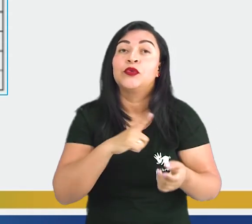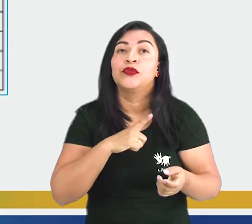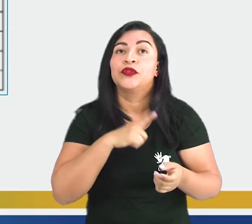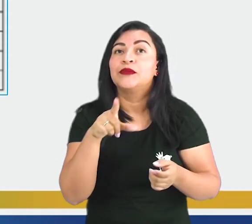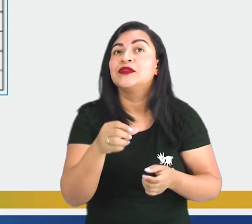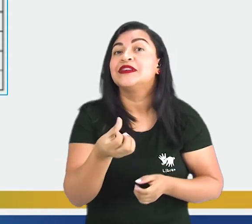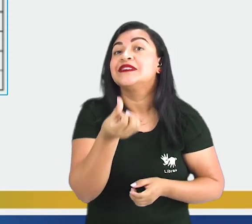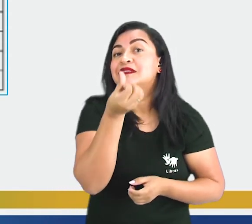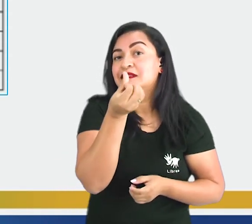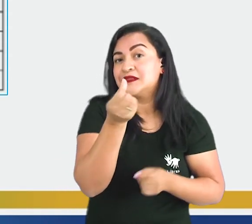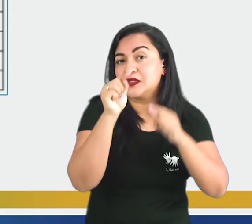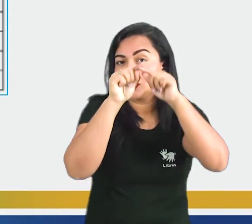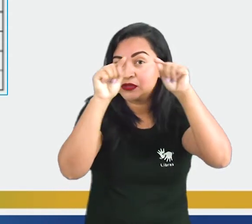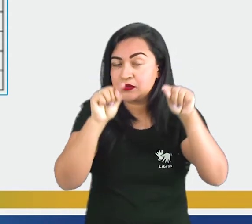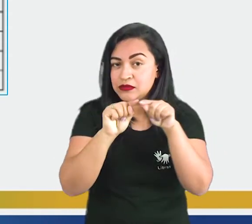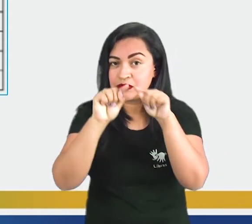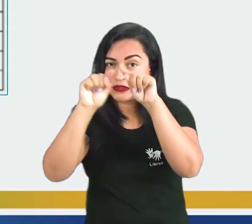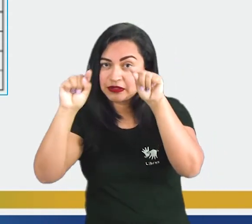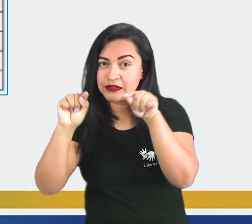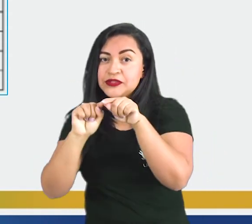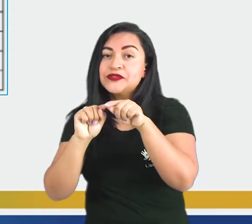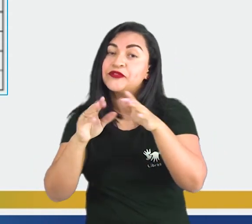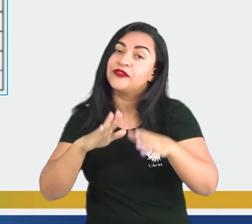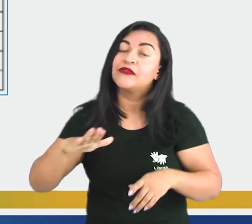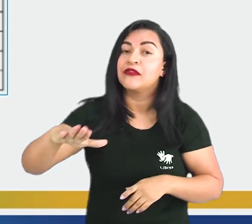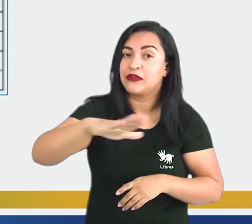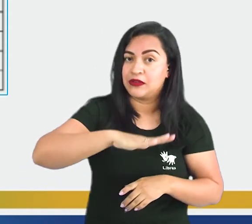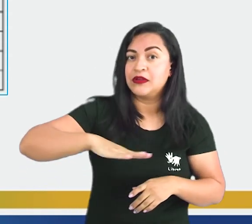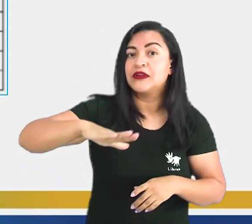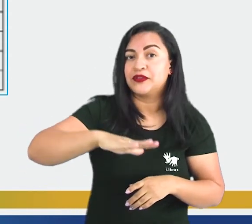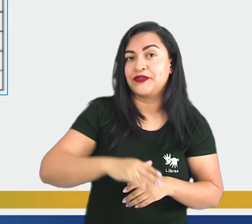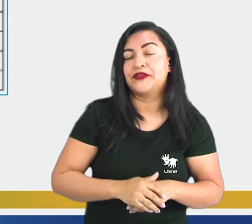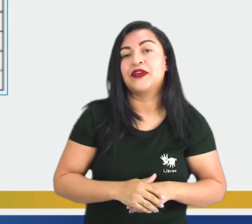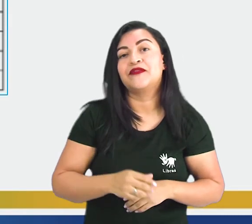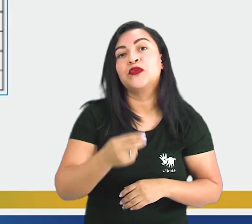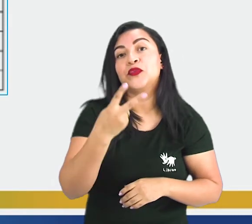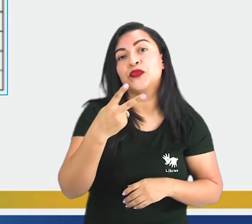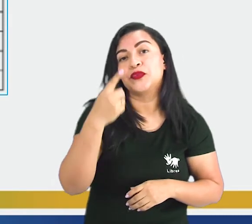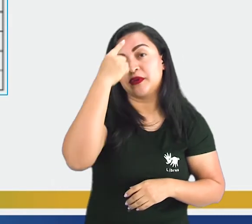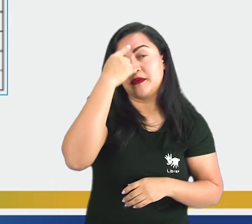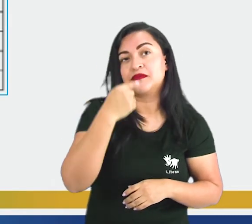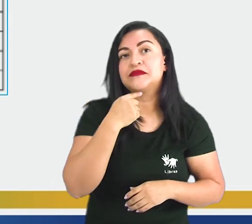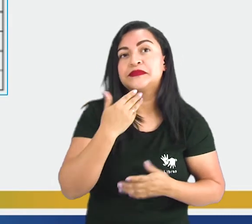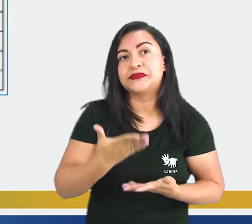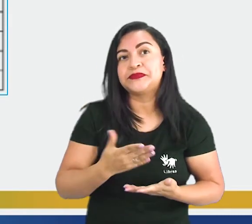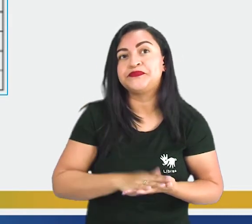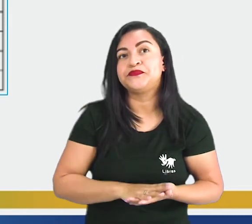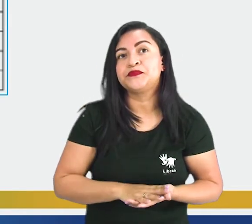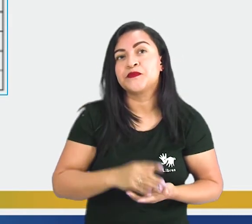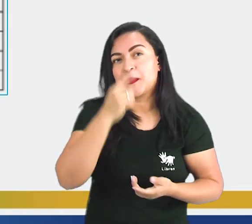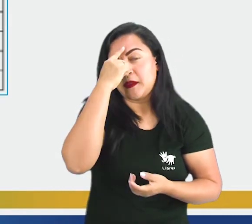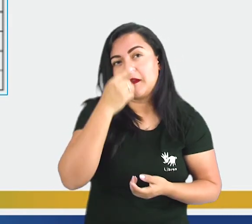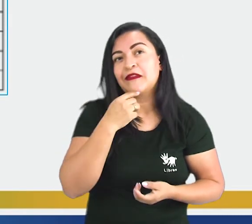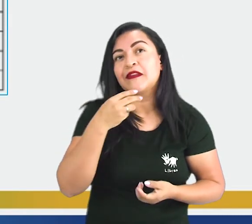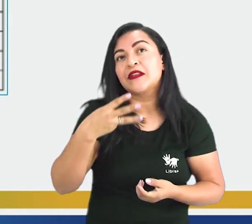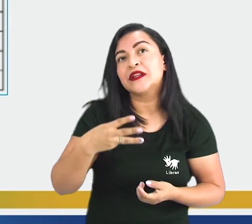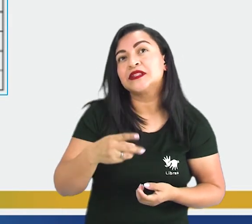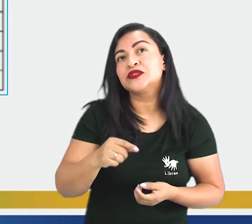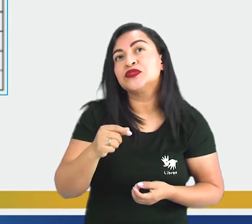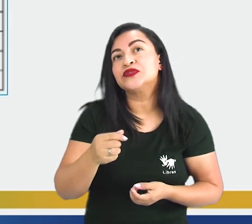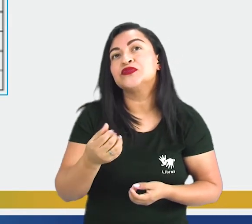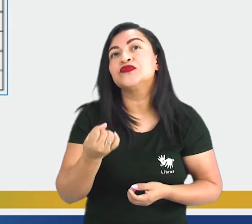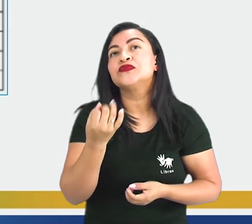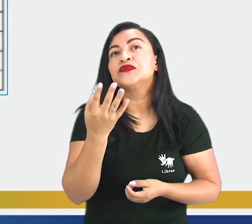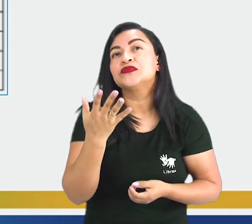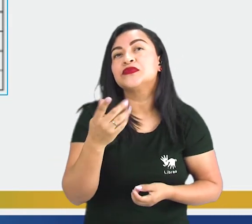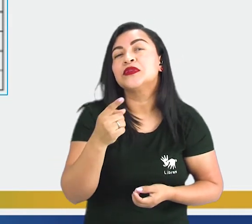quadradinhos e meio. Muito bem, então essa vai ser a área da nossa figura 2. Vamos para a figura 3. Nós temos 1,